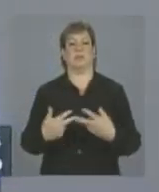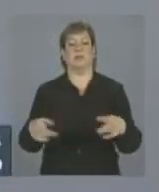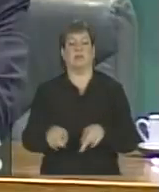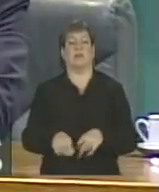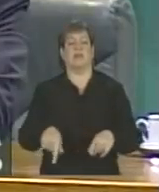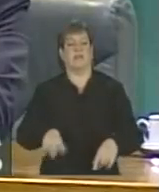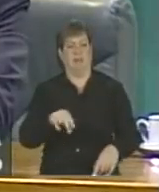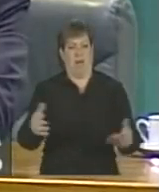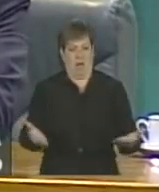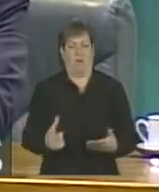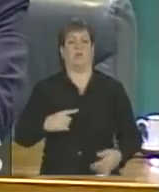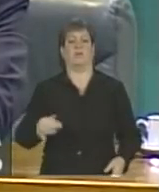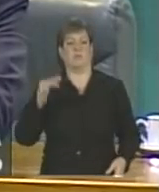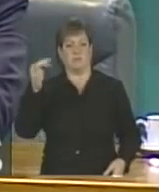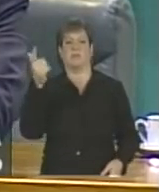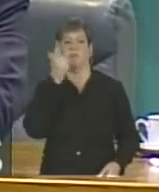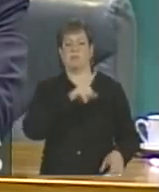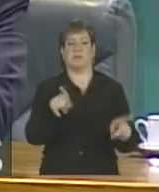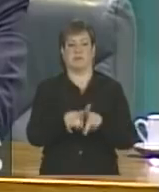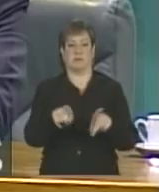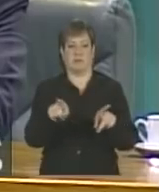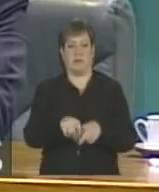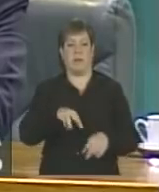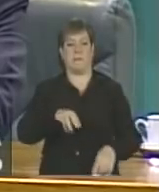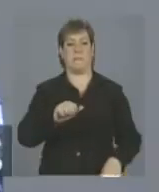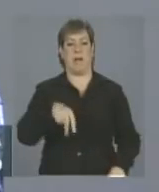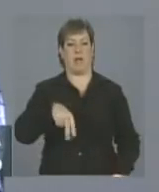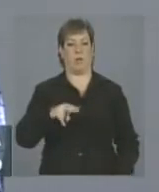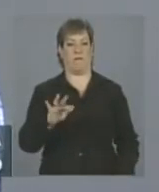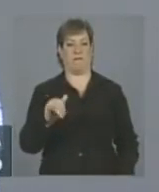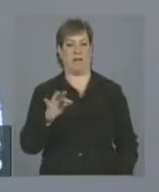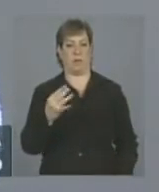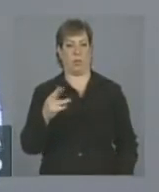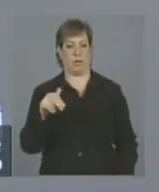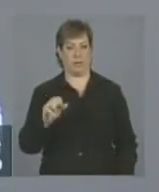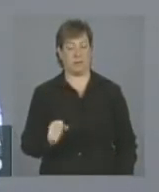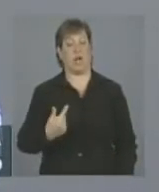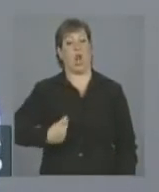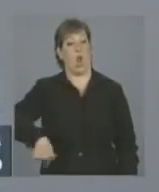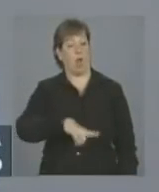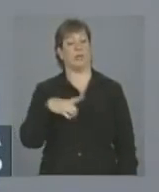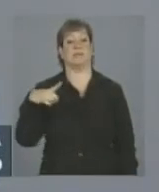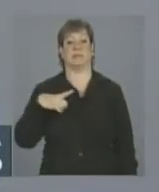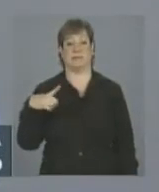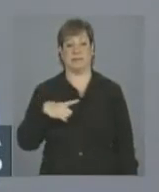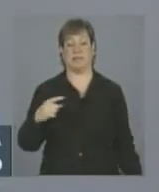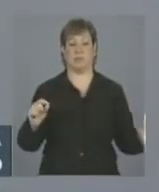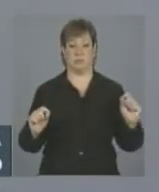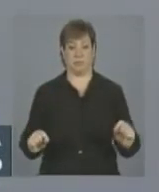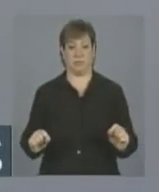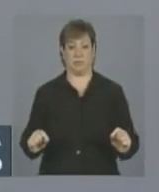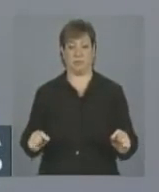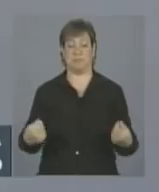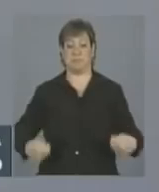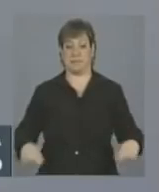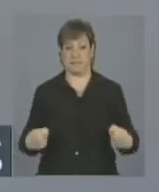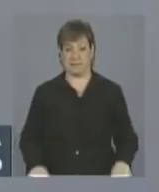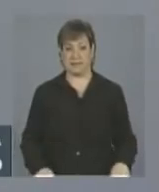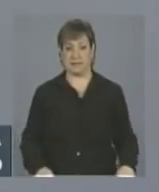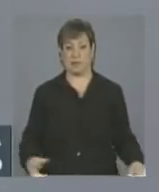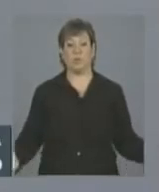vocês, um grande fornecedor também de manufaturas. Nós temos de